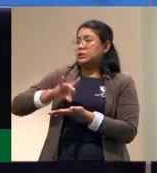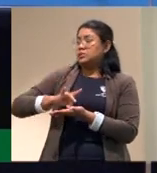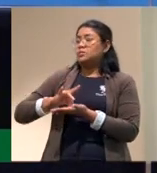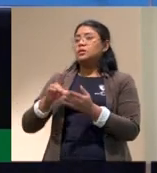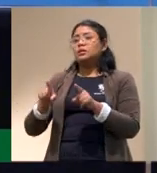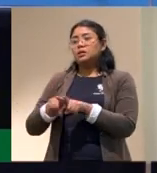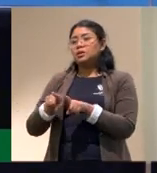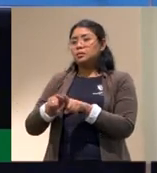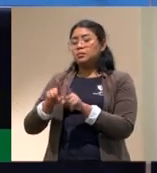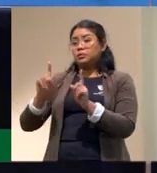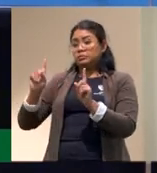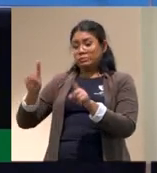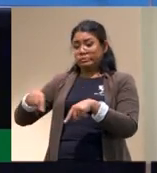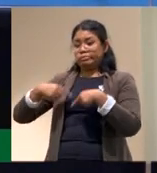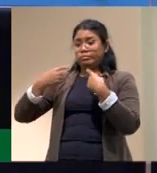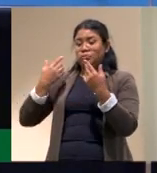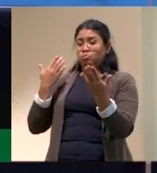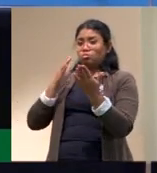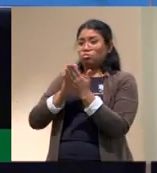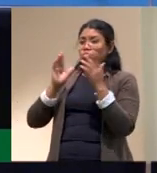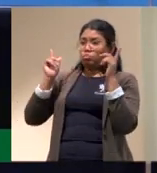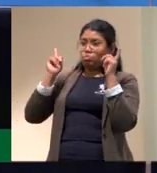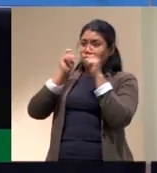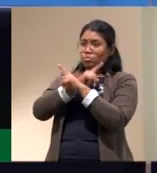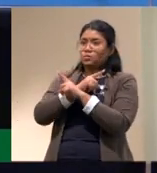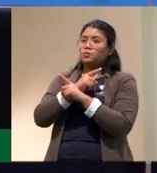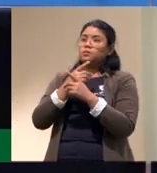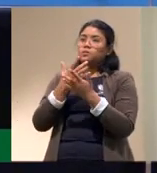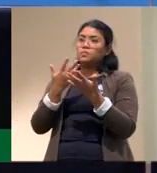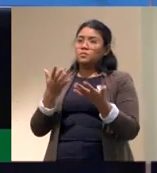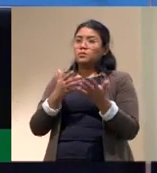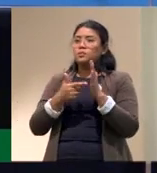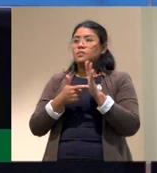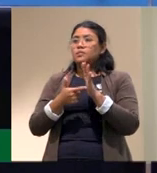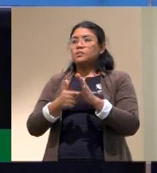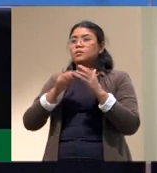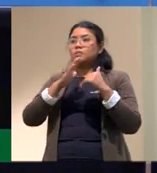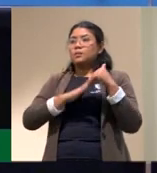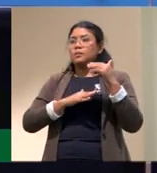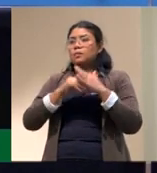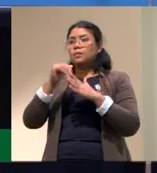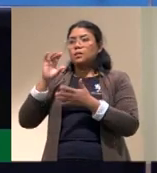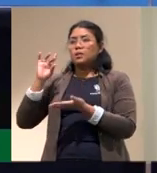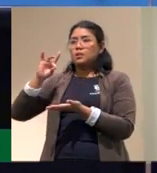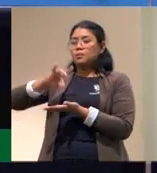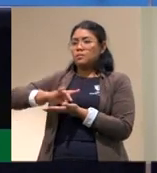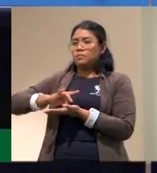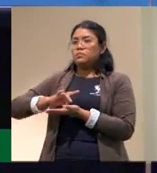no enfrentamento das dificuldades, né? De colocar em prática